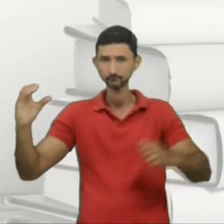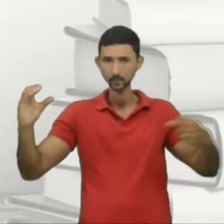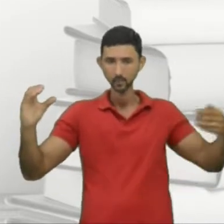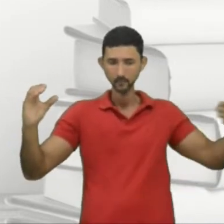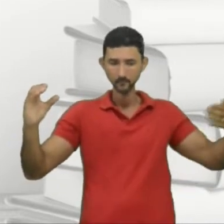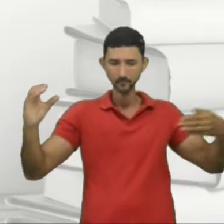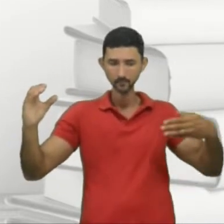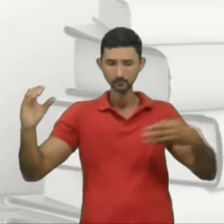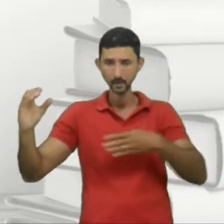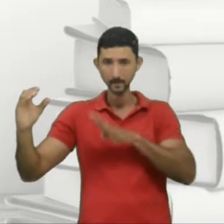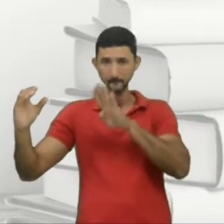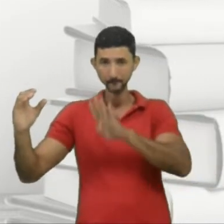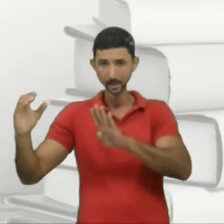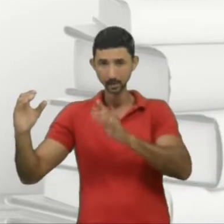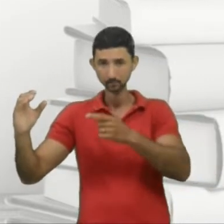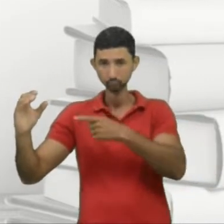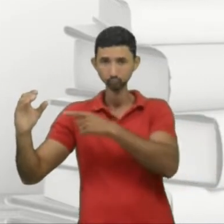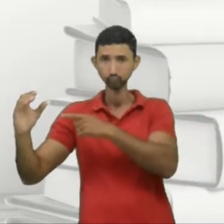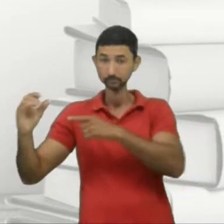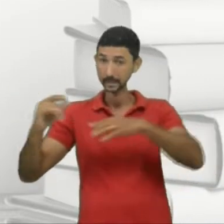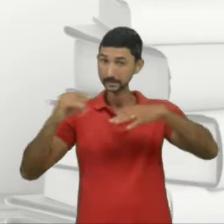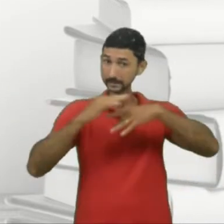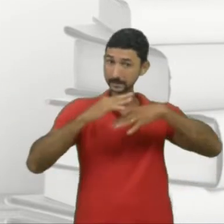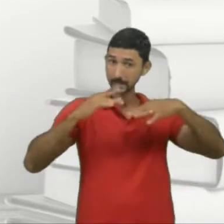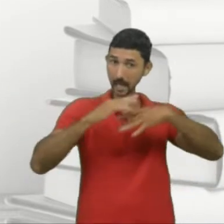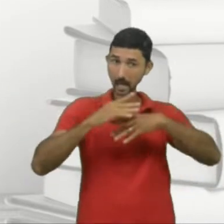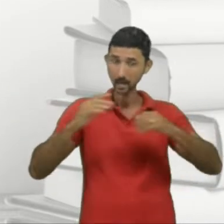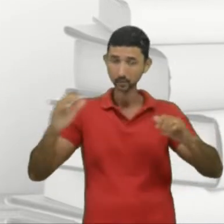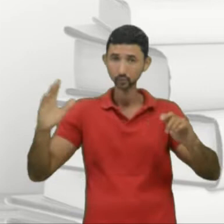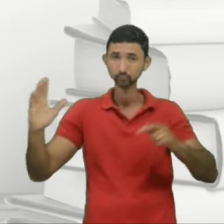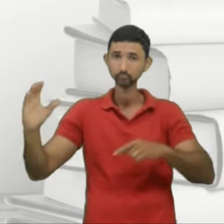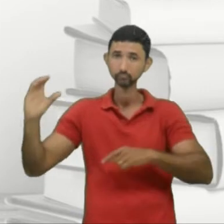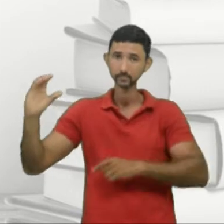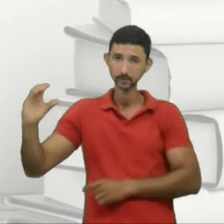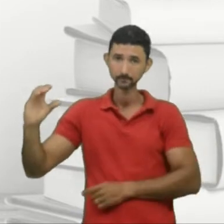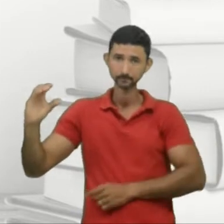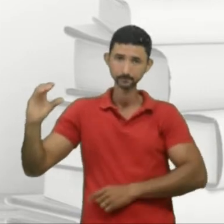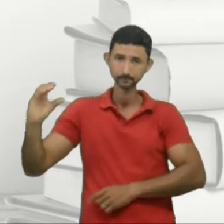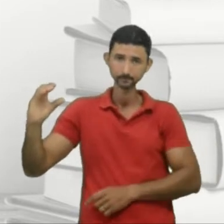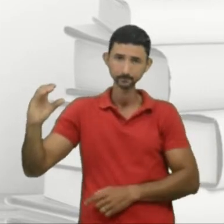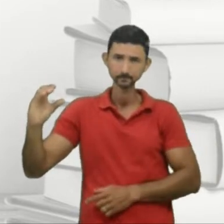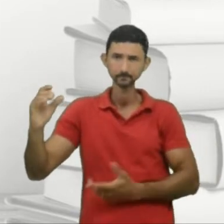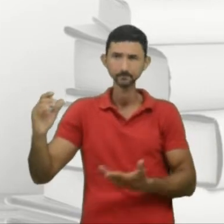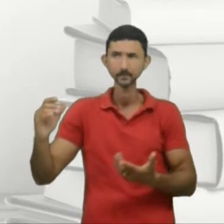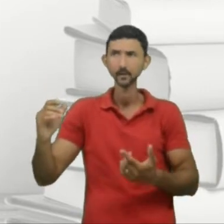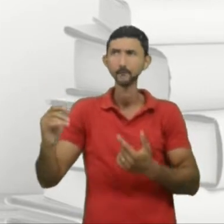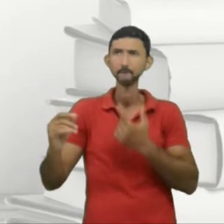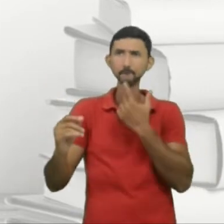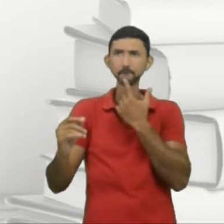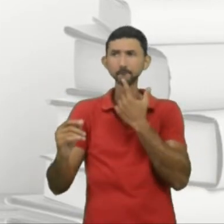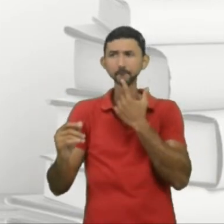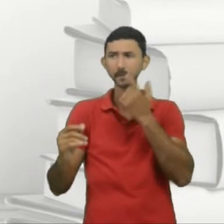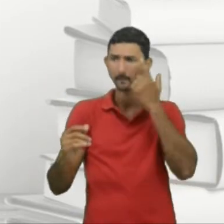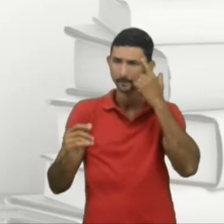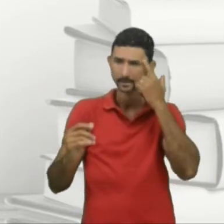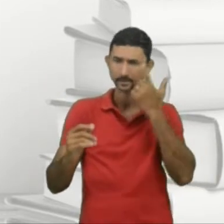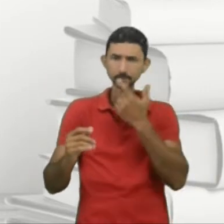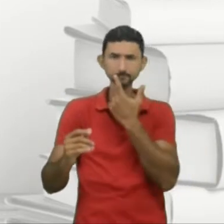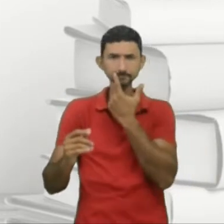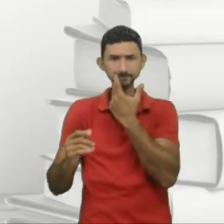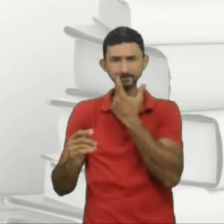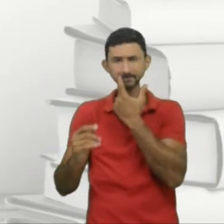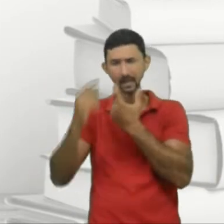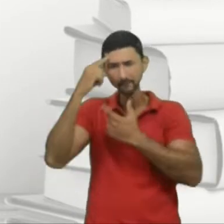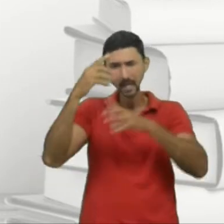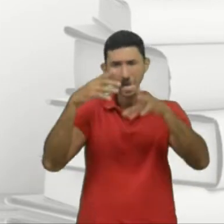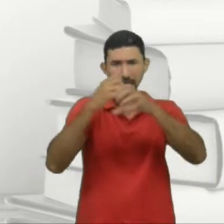cidade B, certo? Então, você poderia ter feito diretamente, se é que você não fez,